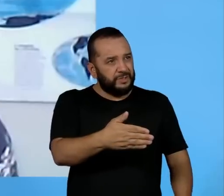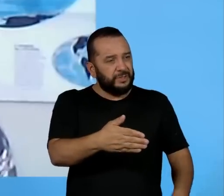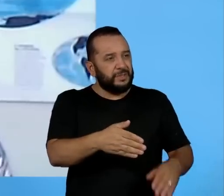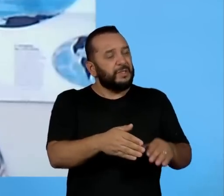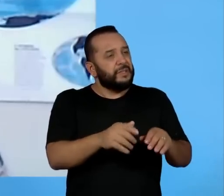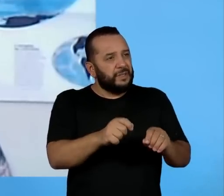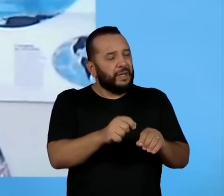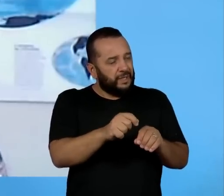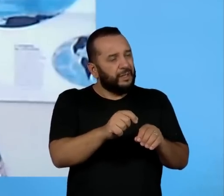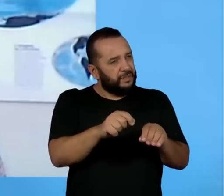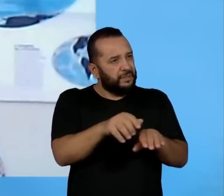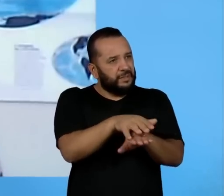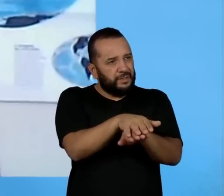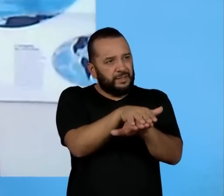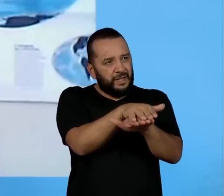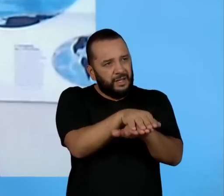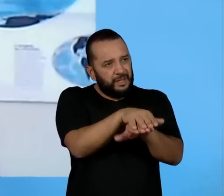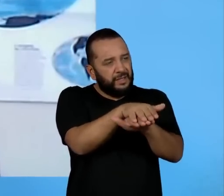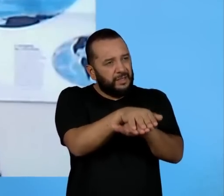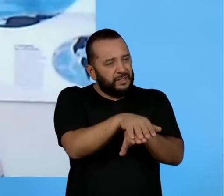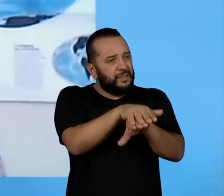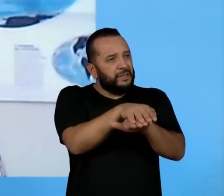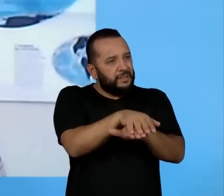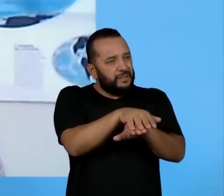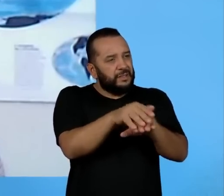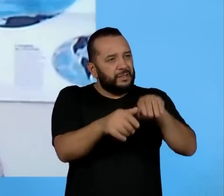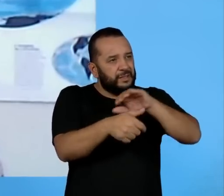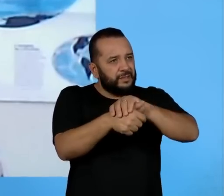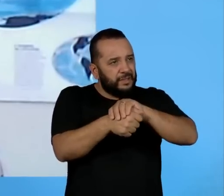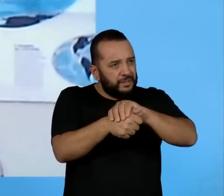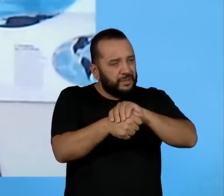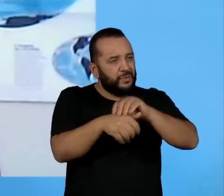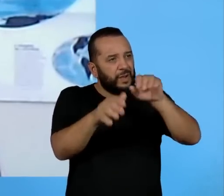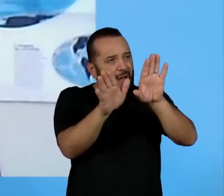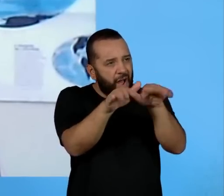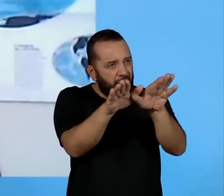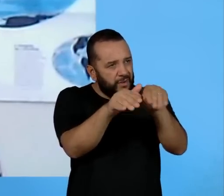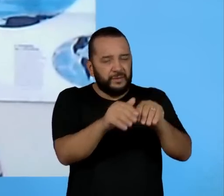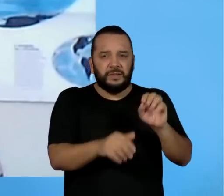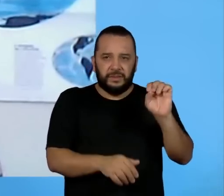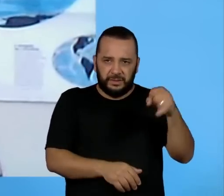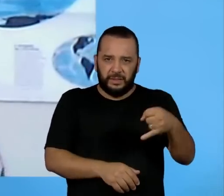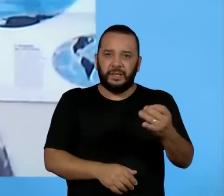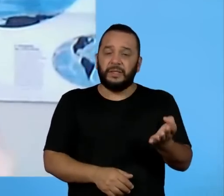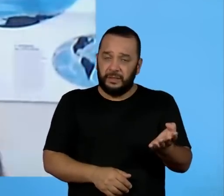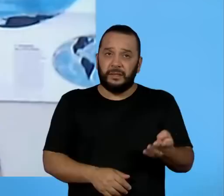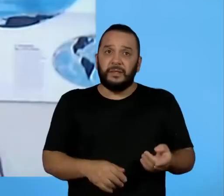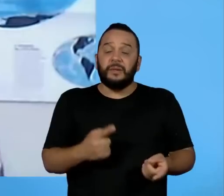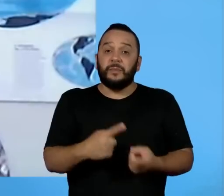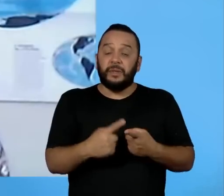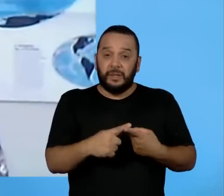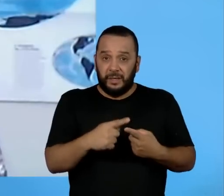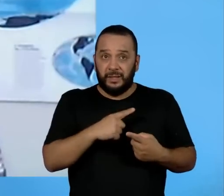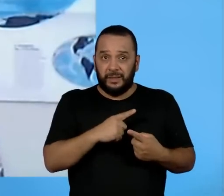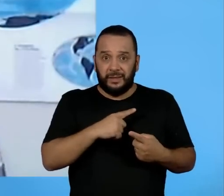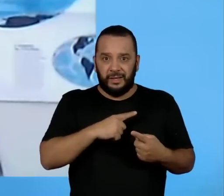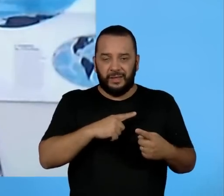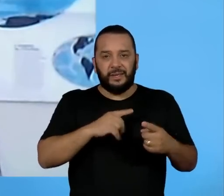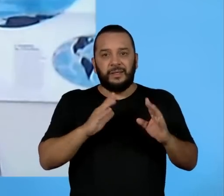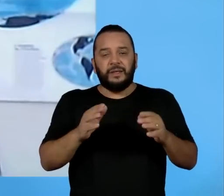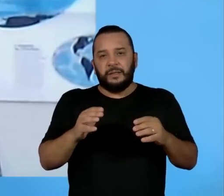ali? Podem, principalmente porque nós identificamos já que esse material, que nem eu falei, está sendo fragmentado pela ação da